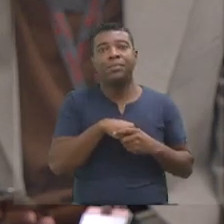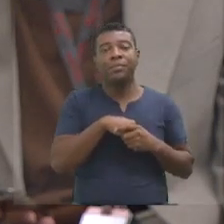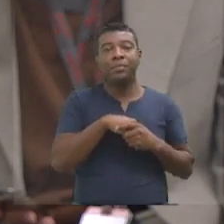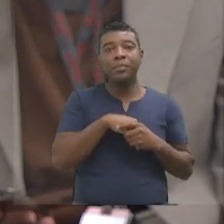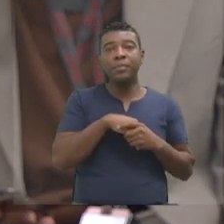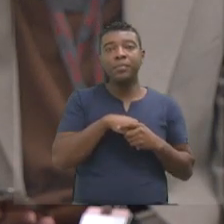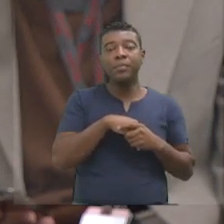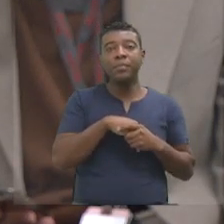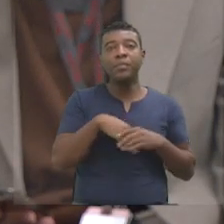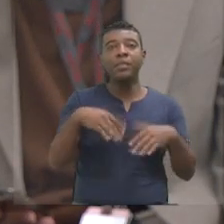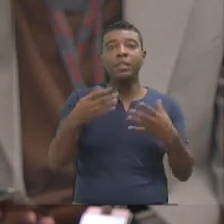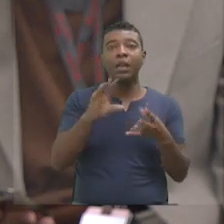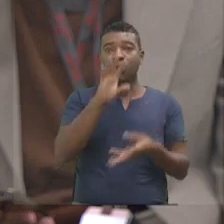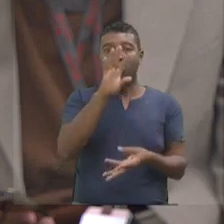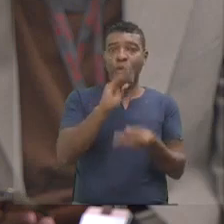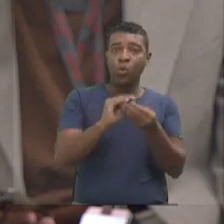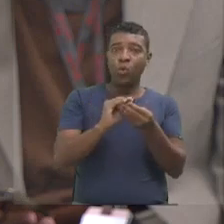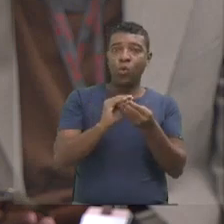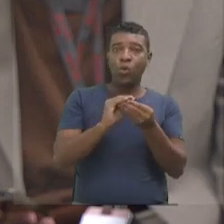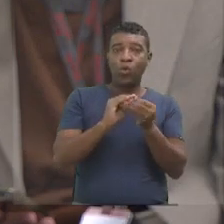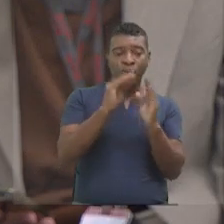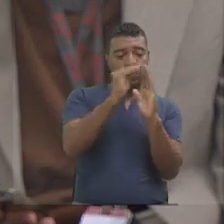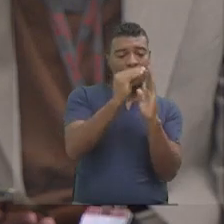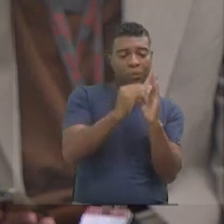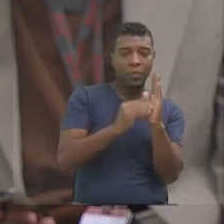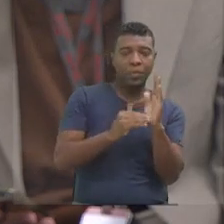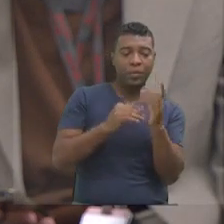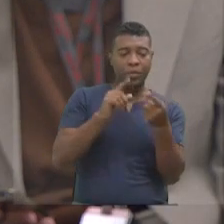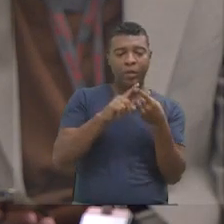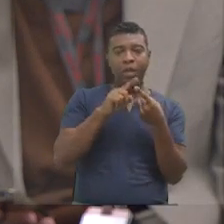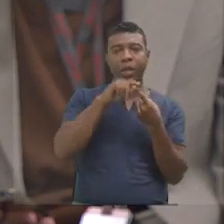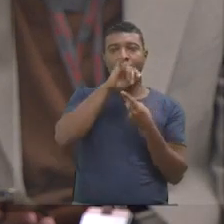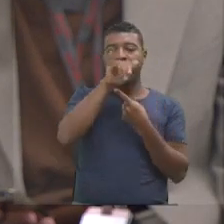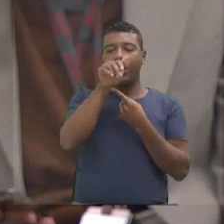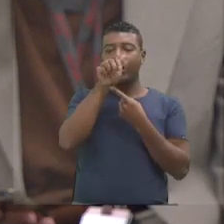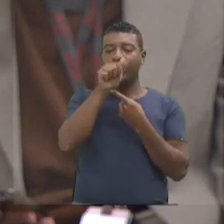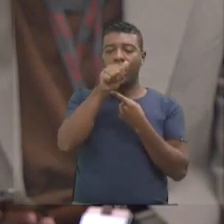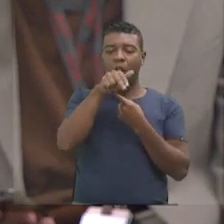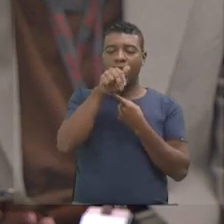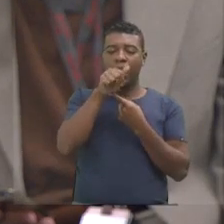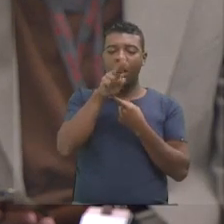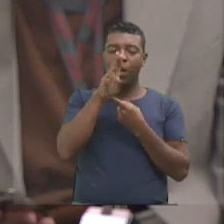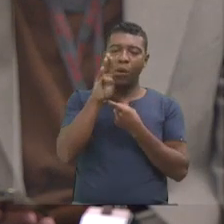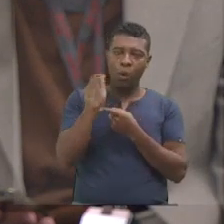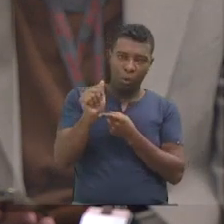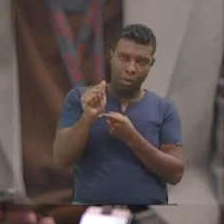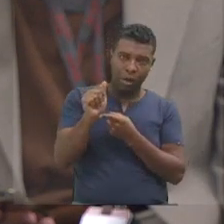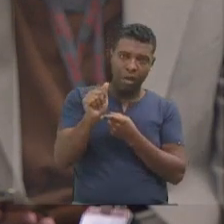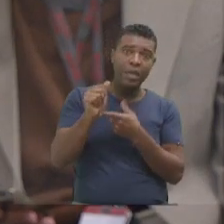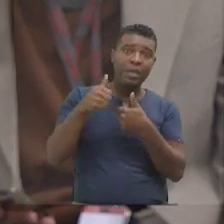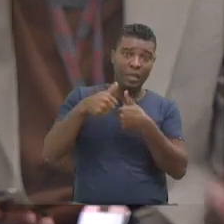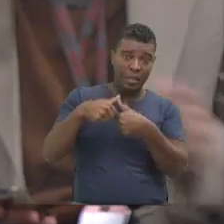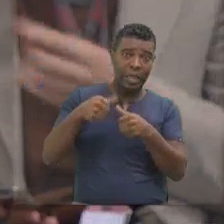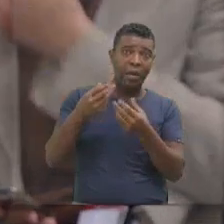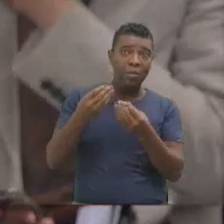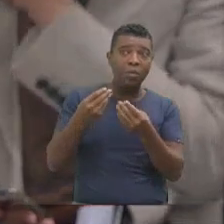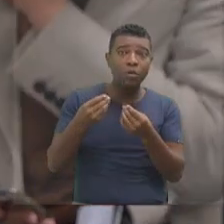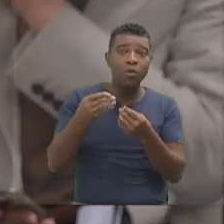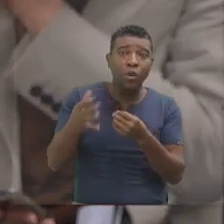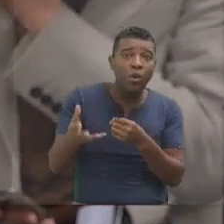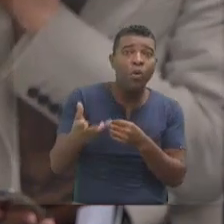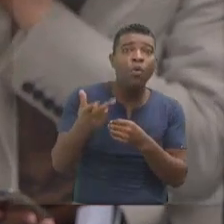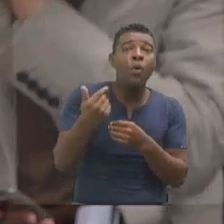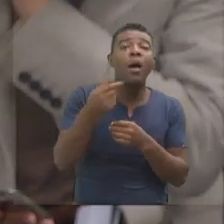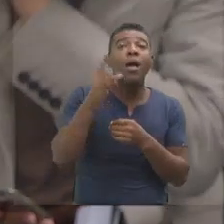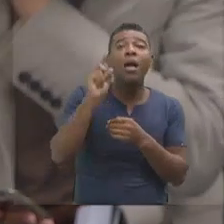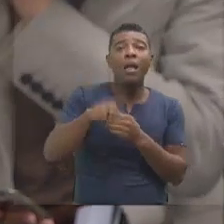um resumo aí Janaúba né que tá lá na sua região ela está muito adiantada na sua habilitação